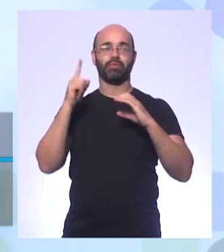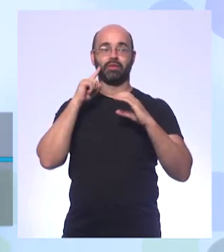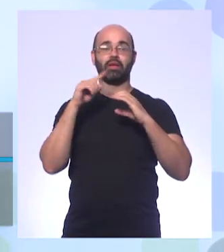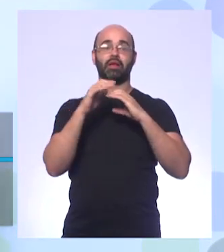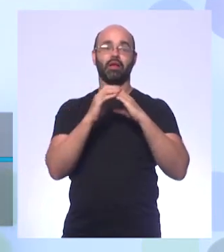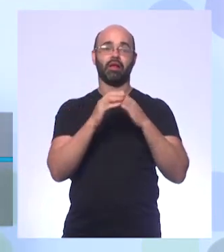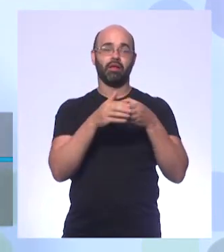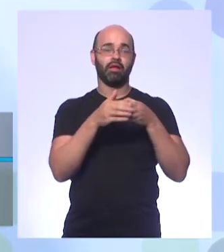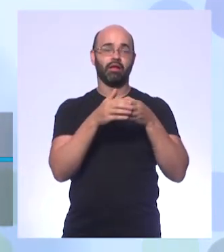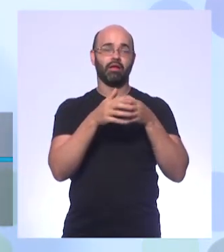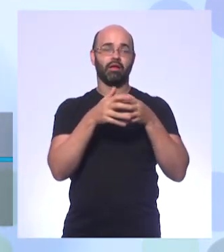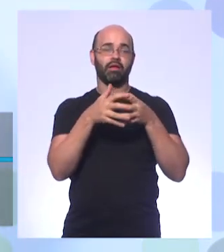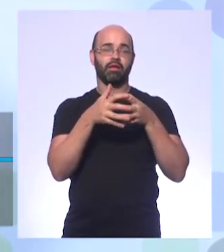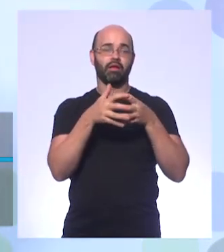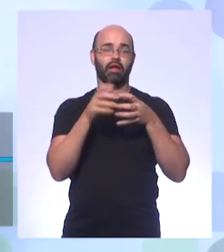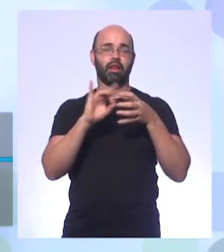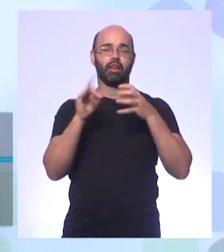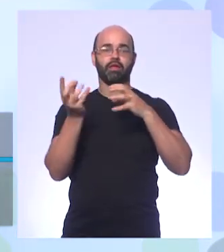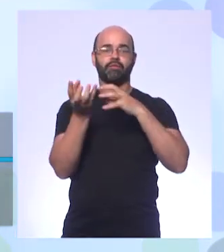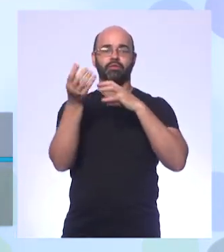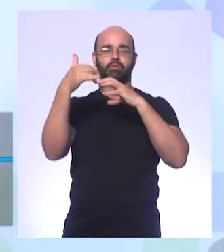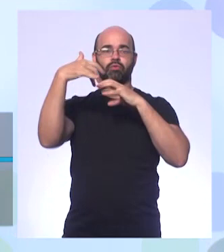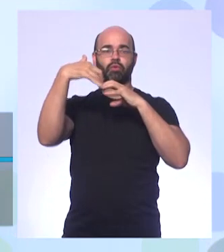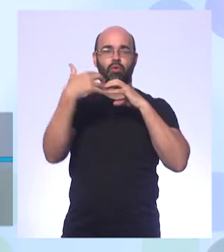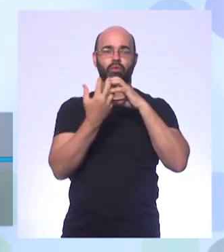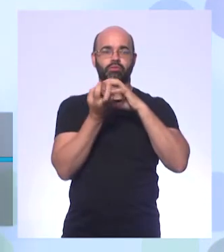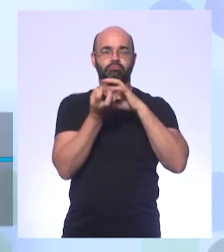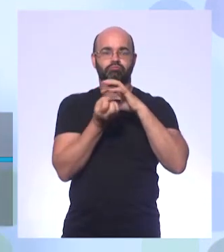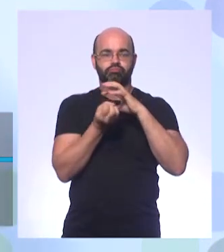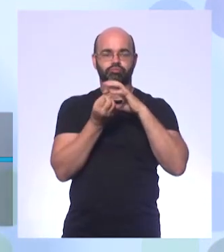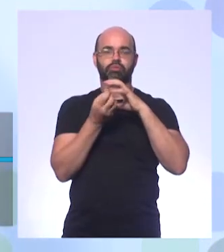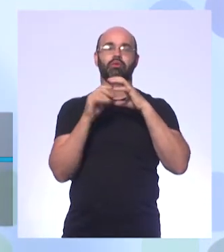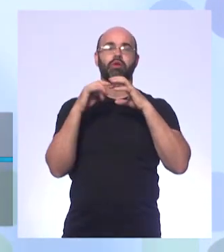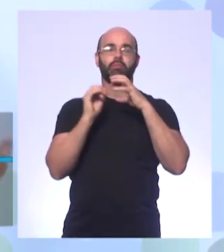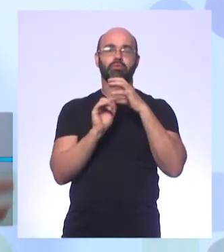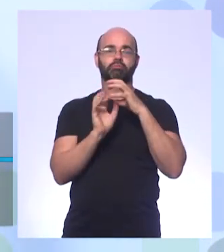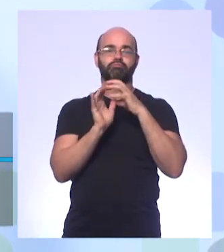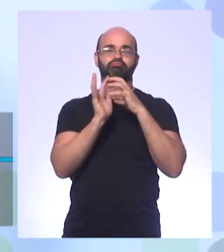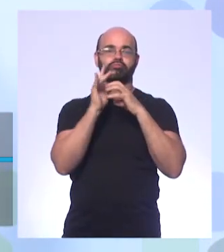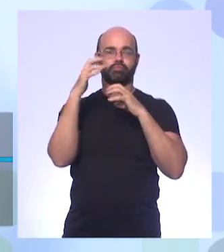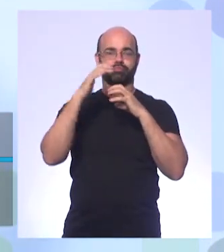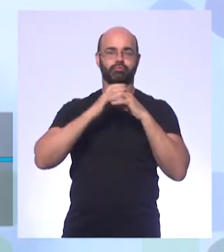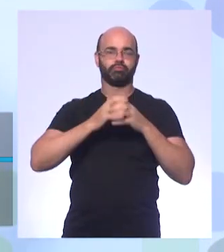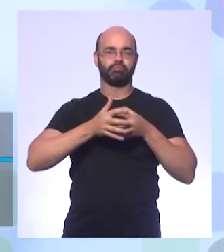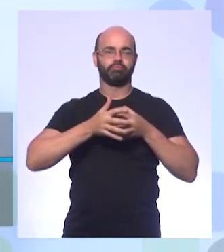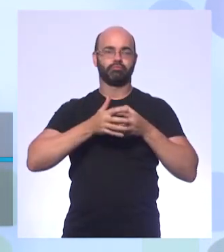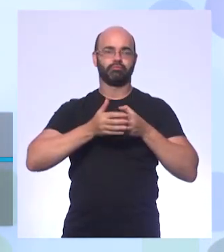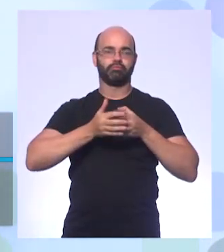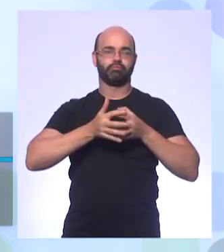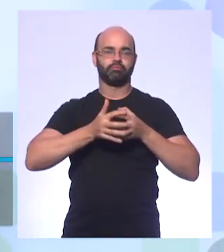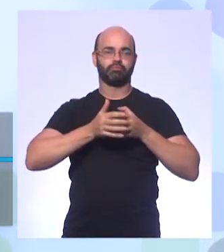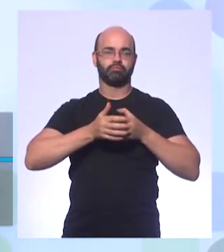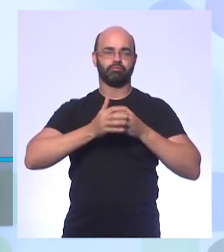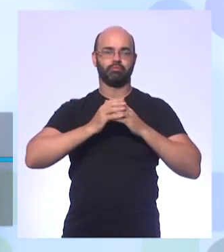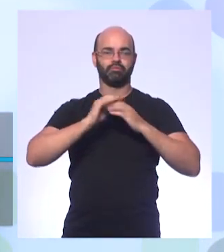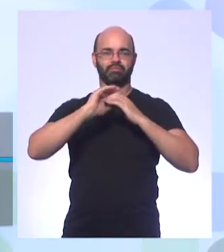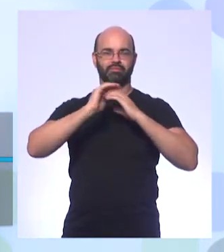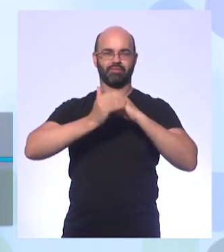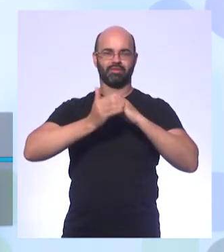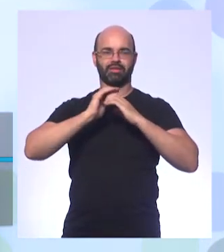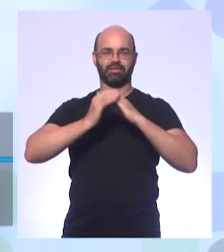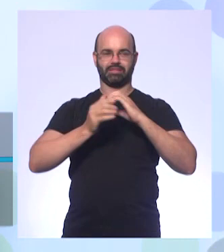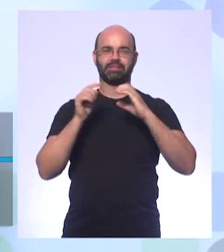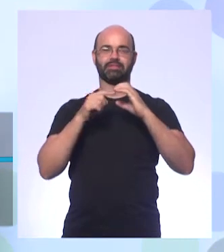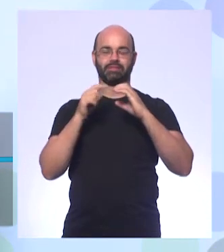permitir que algumas coisas entrem, vai permitir que outras coisas não entrem. Em determinada região da célula vai entrar uma coisa, em determinada região